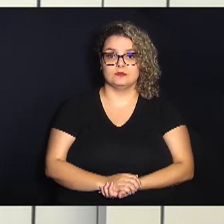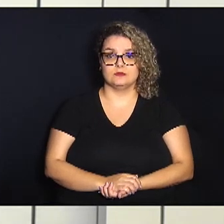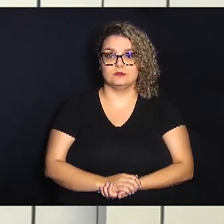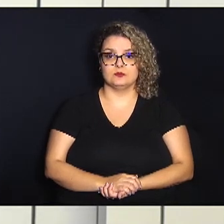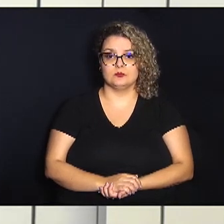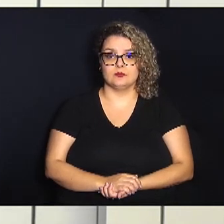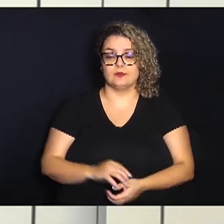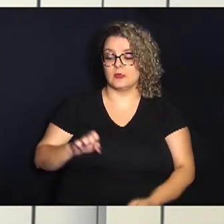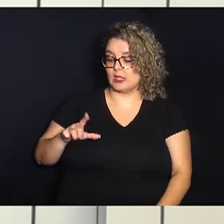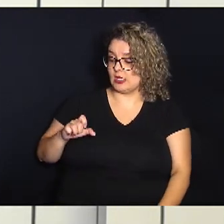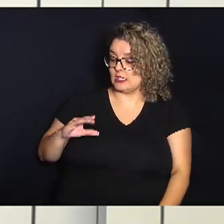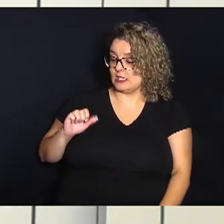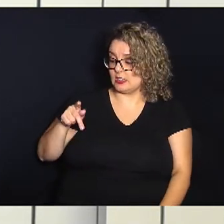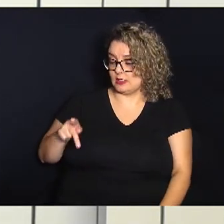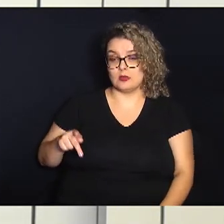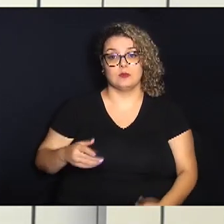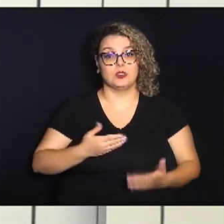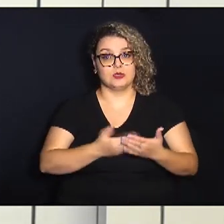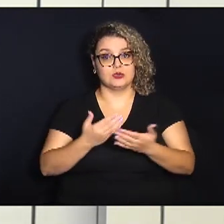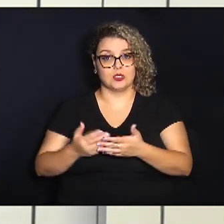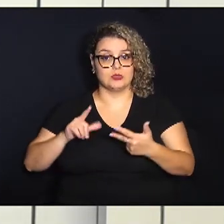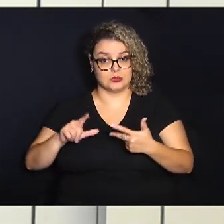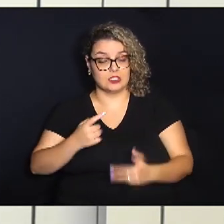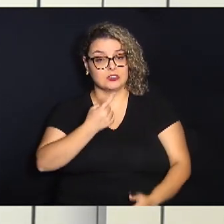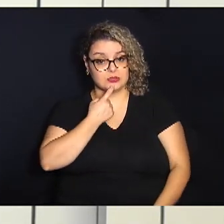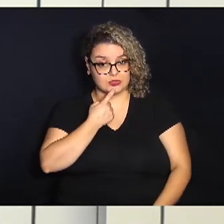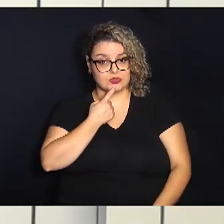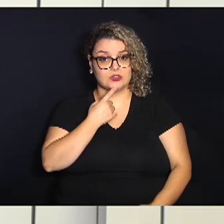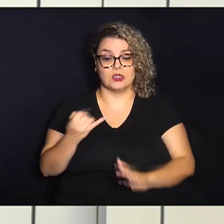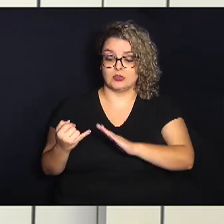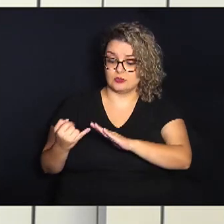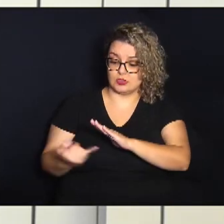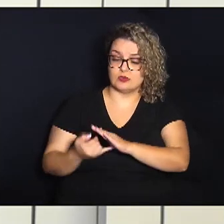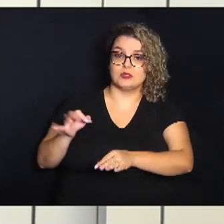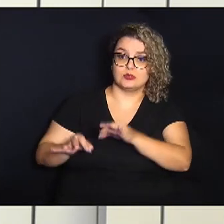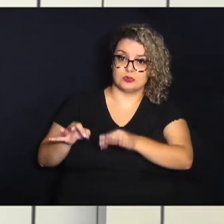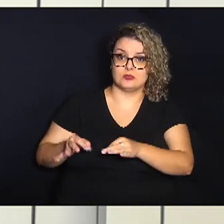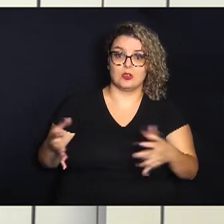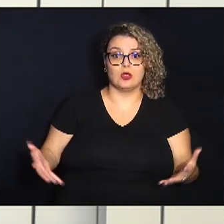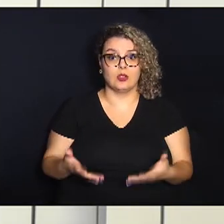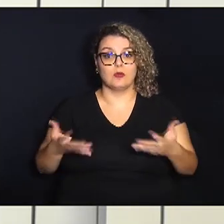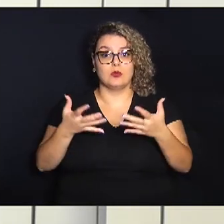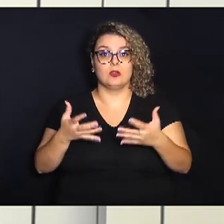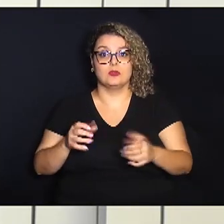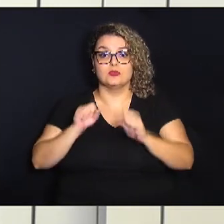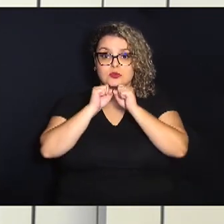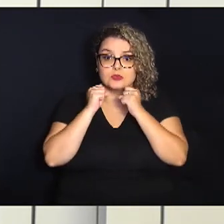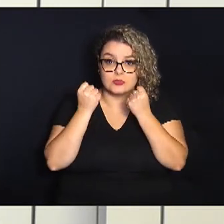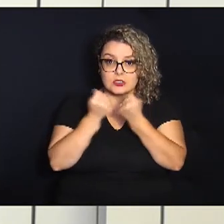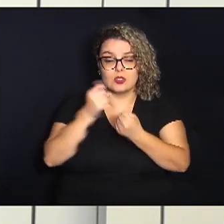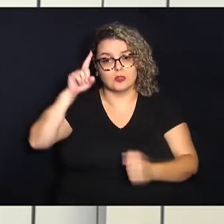A Elecamp, a Escola do Legislativo de Campinas e entidades jurídicas promoveram o seminário pelo